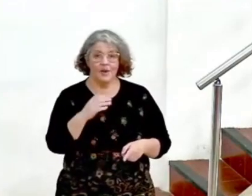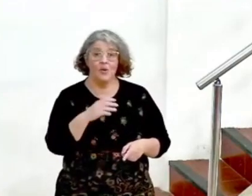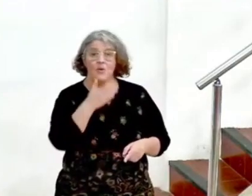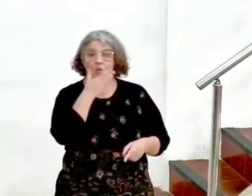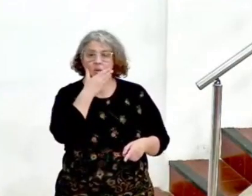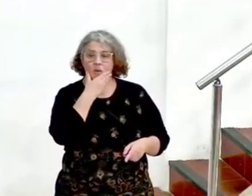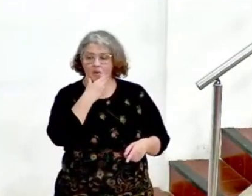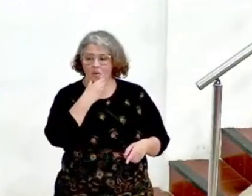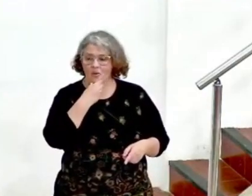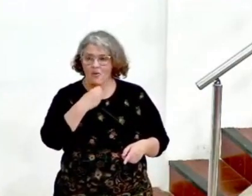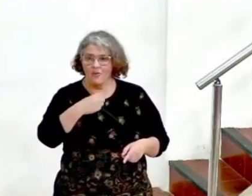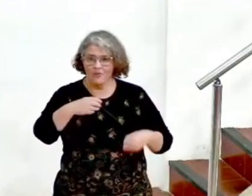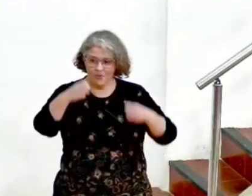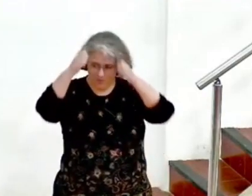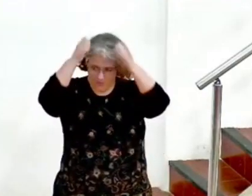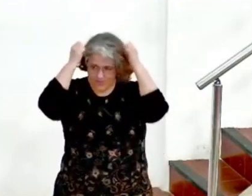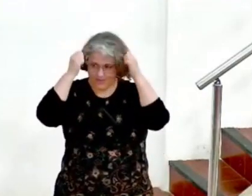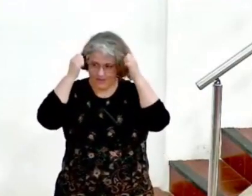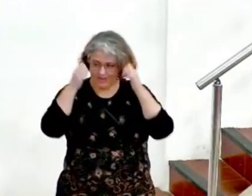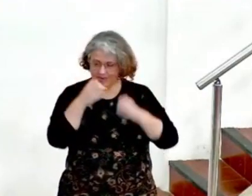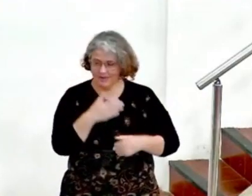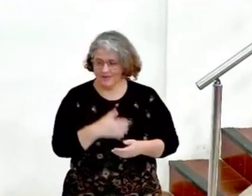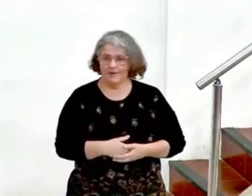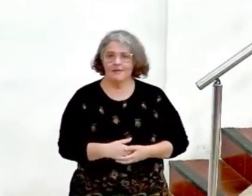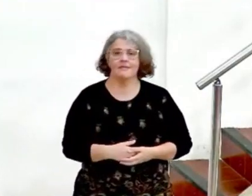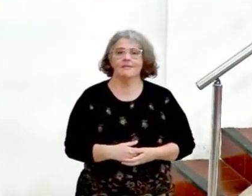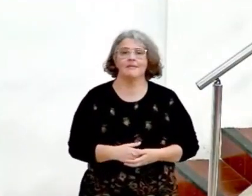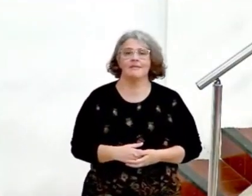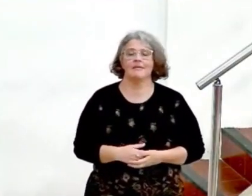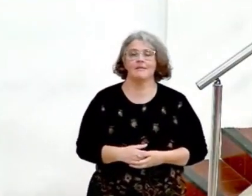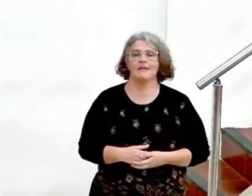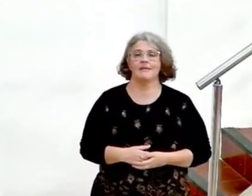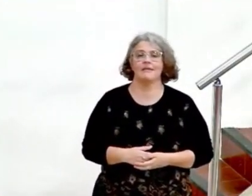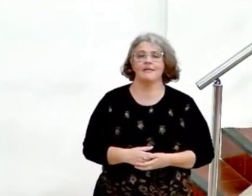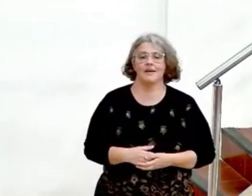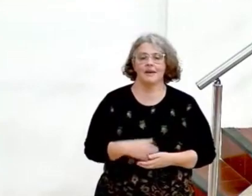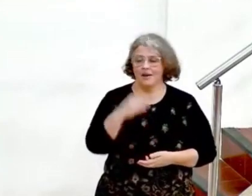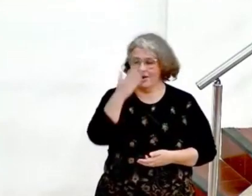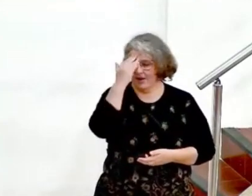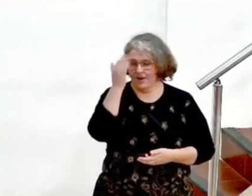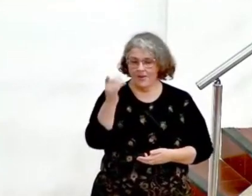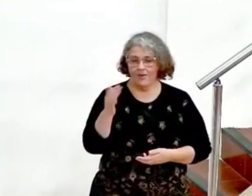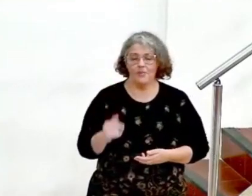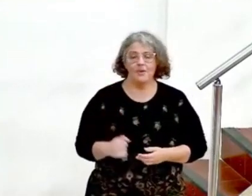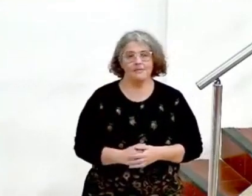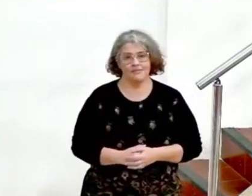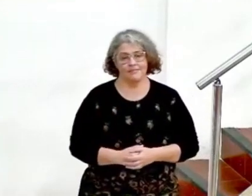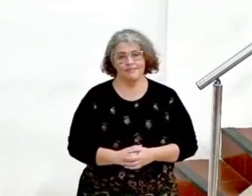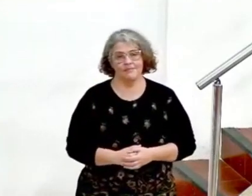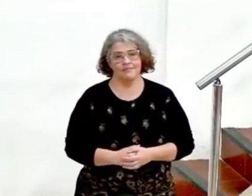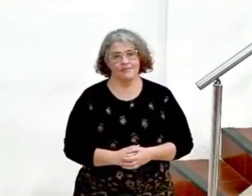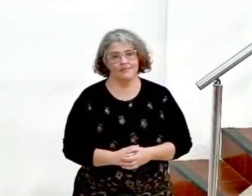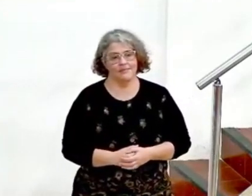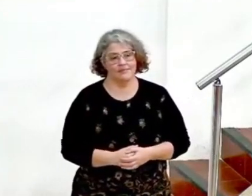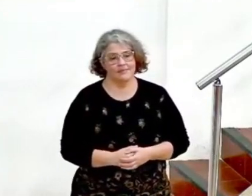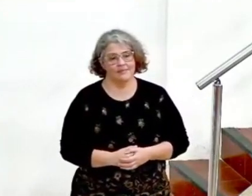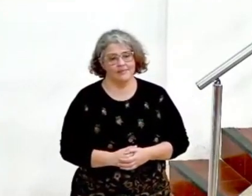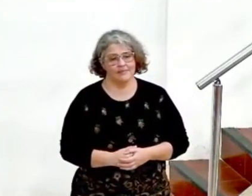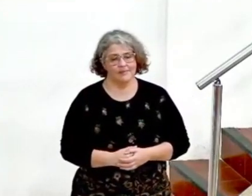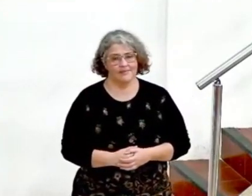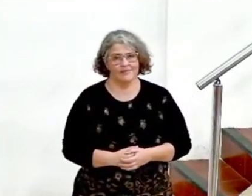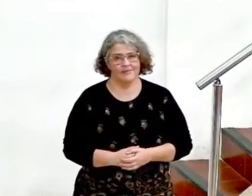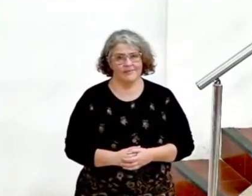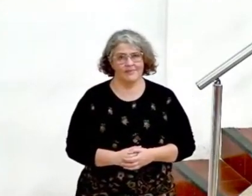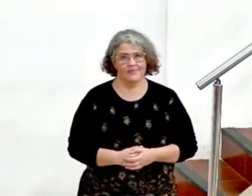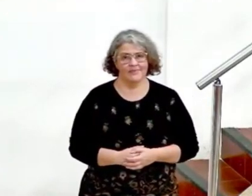é dar nome aos filhos, não é mesmo? Esse é um privilégio, as mamães aí sabem. Às vezes nós brigamos um pouco